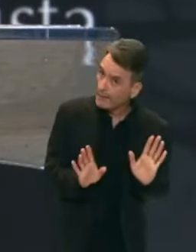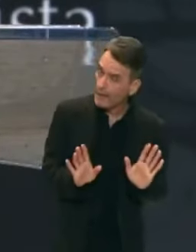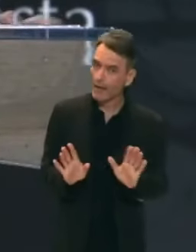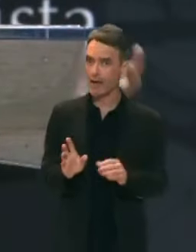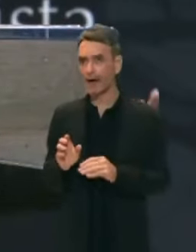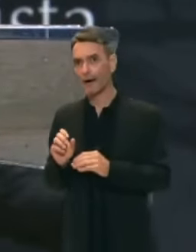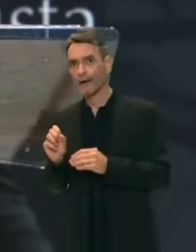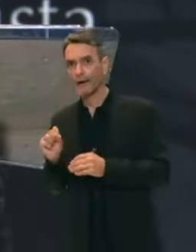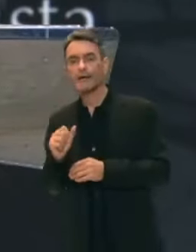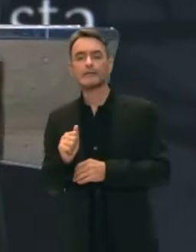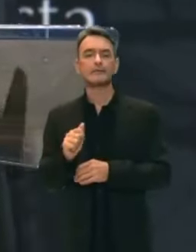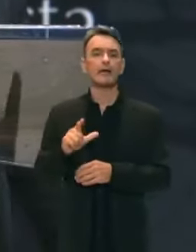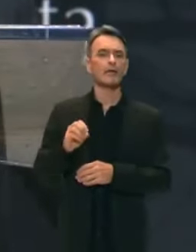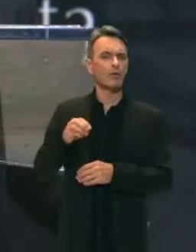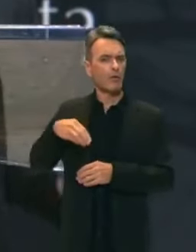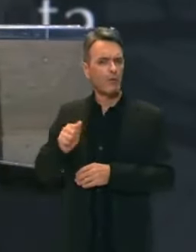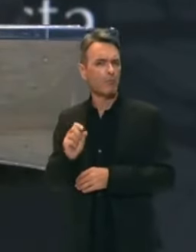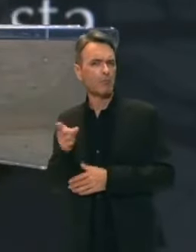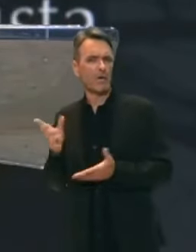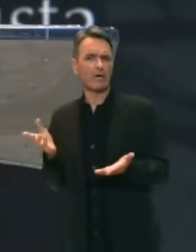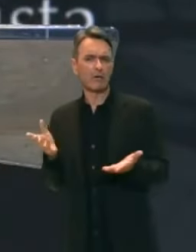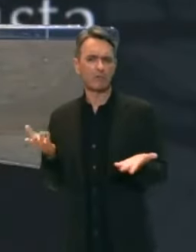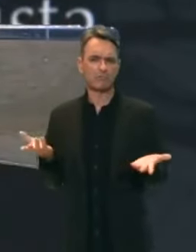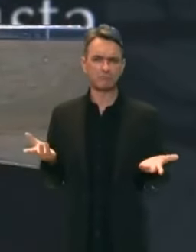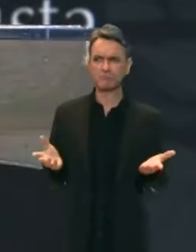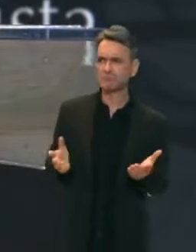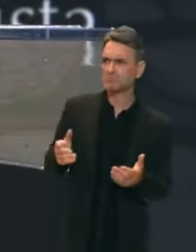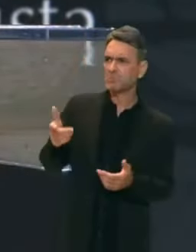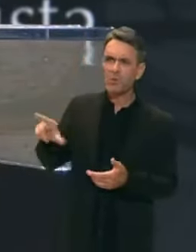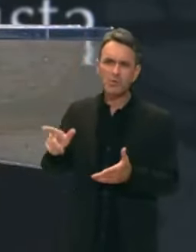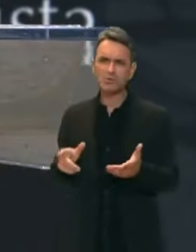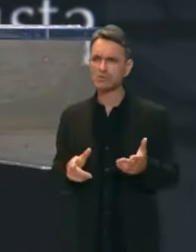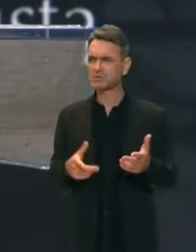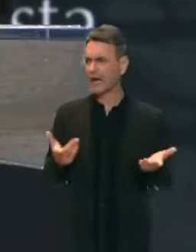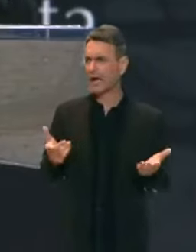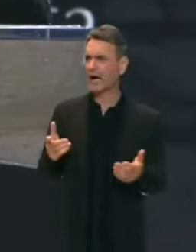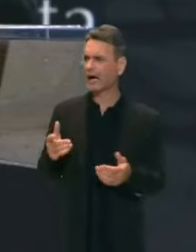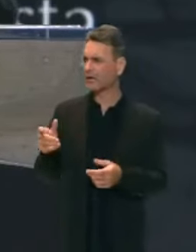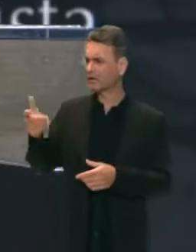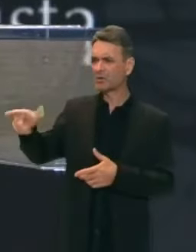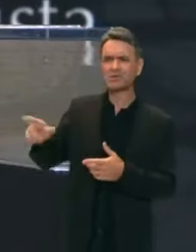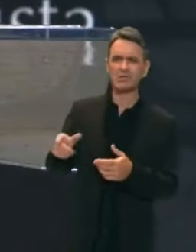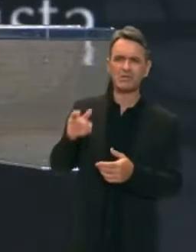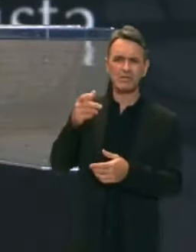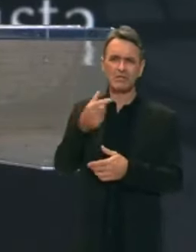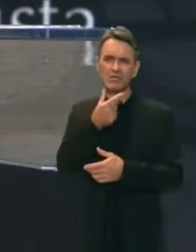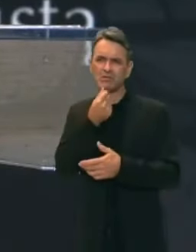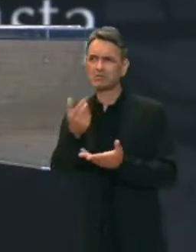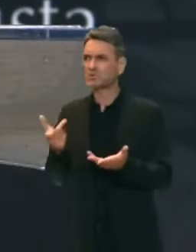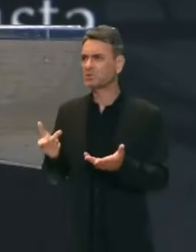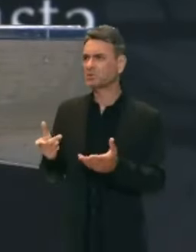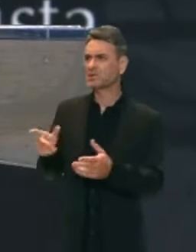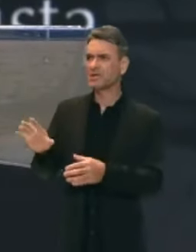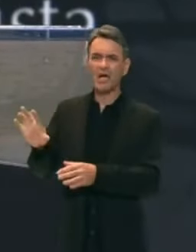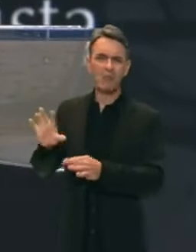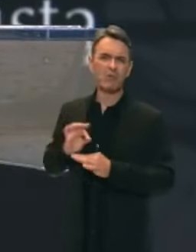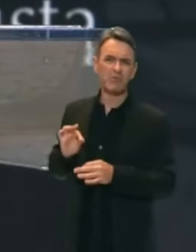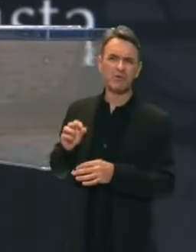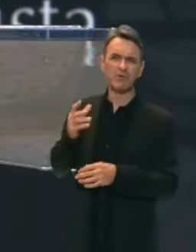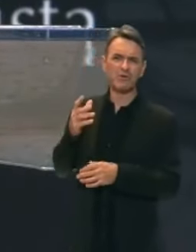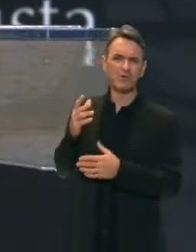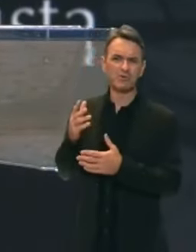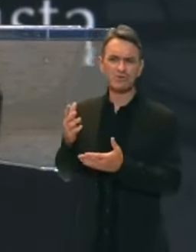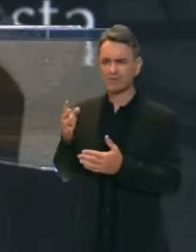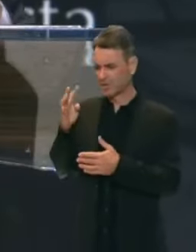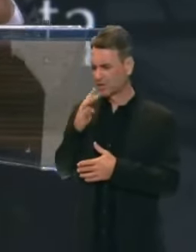Outros vão dizer que não, foi alguém que se apropriou do conhecimento de Salomão, mas não somente o conhecimento de Salomão,